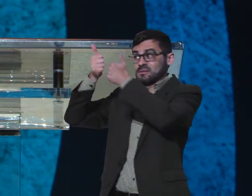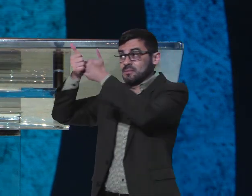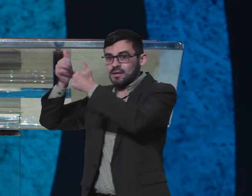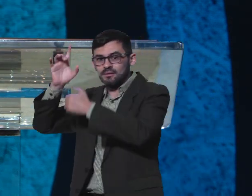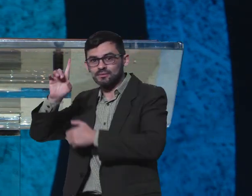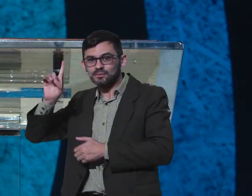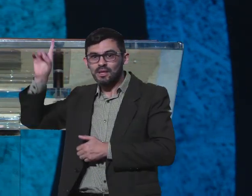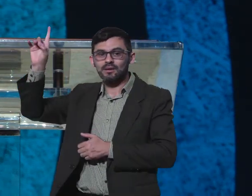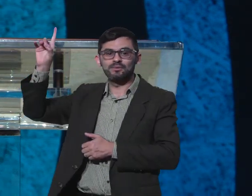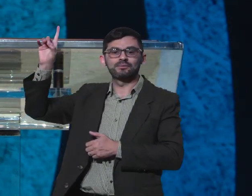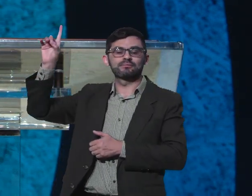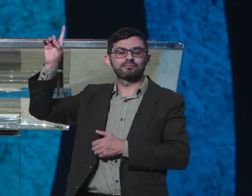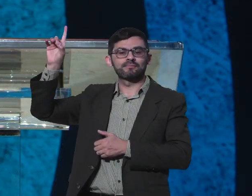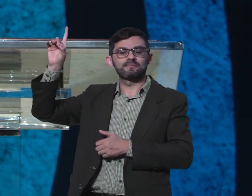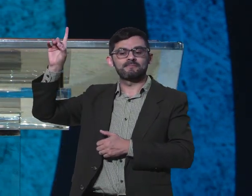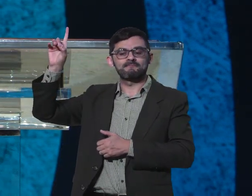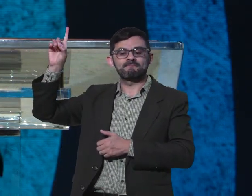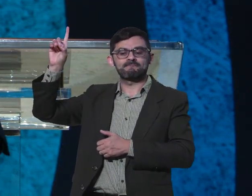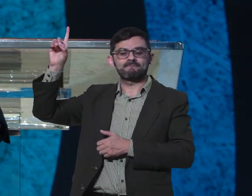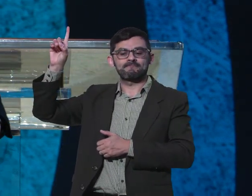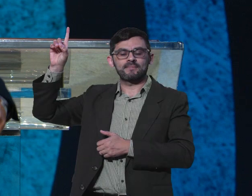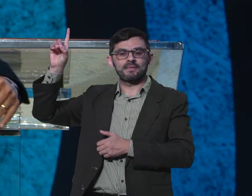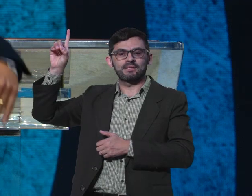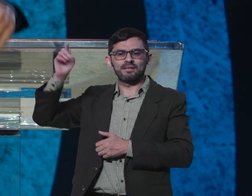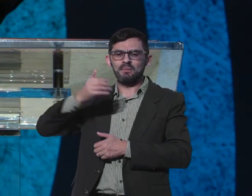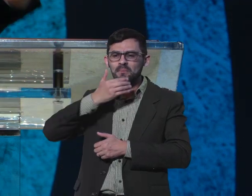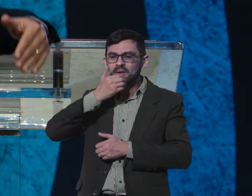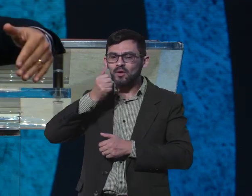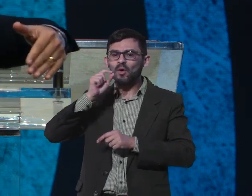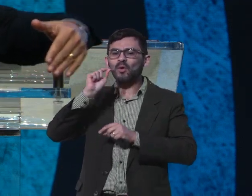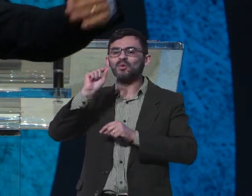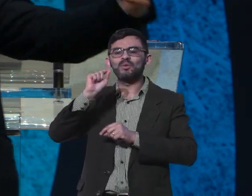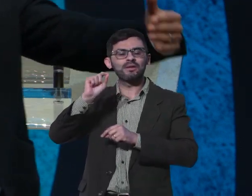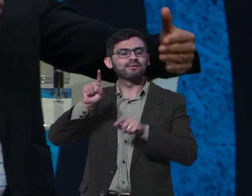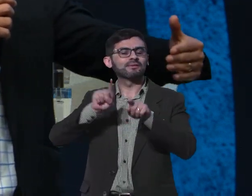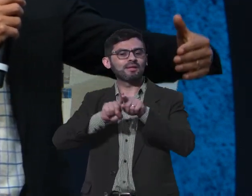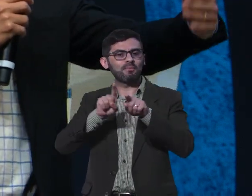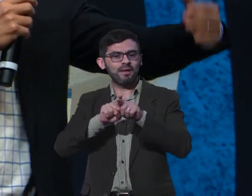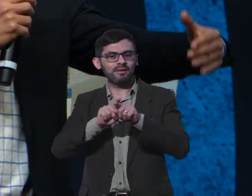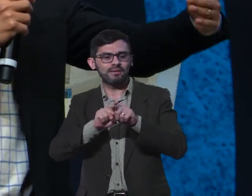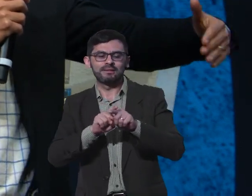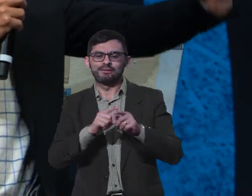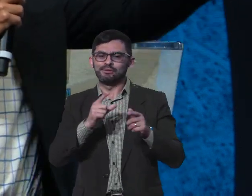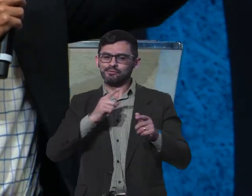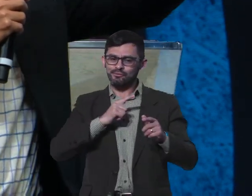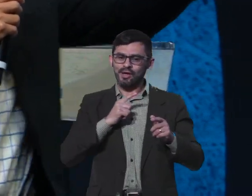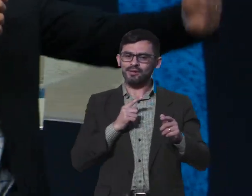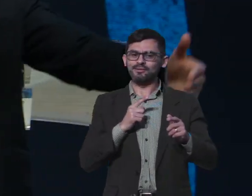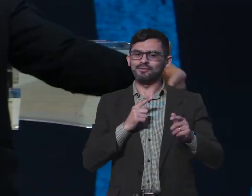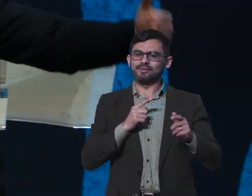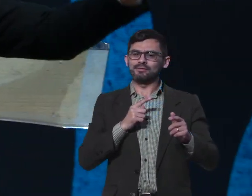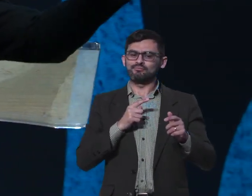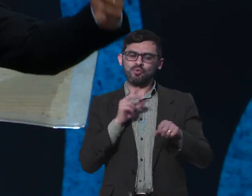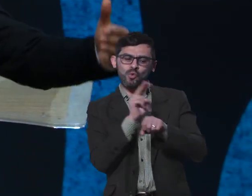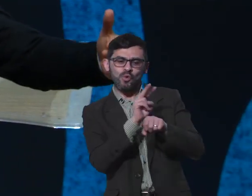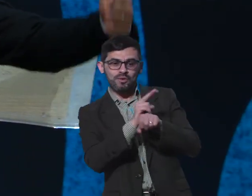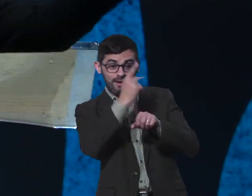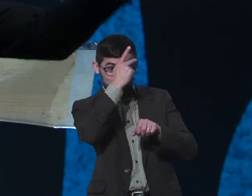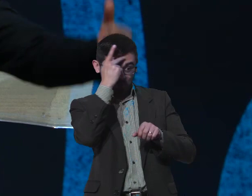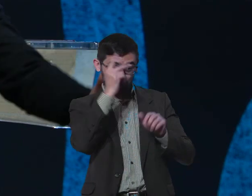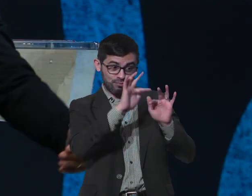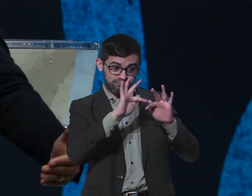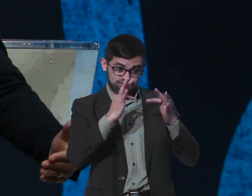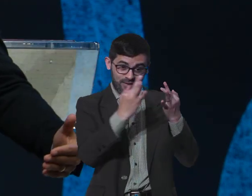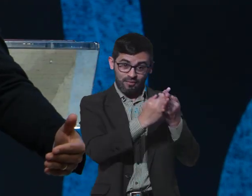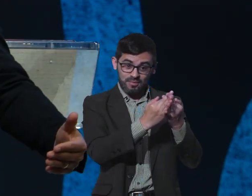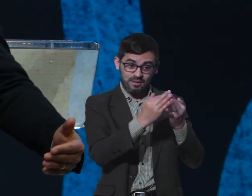Deus? Não seria melhor você se dedicar a pessoas que realmente são importantes para você, que